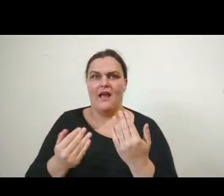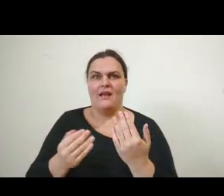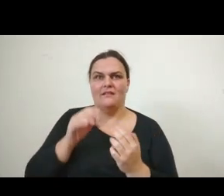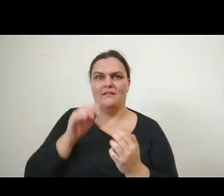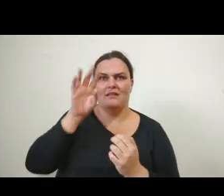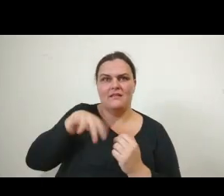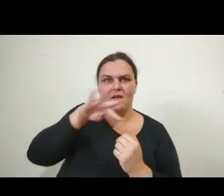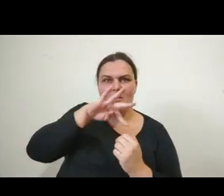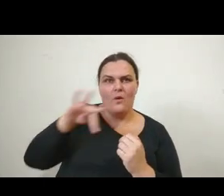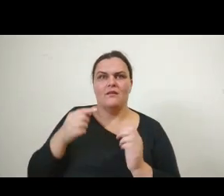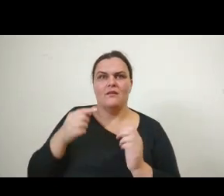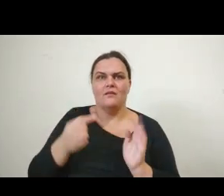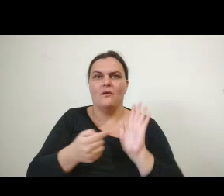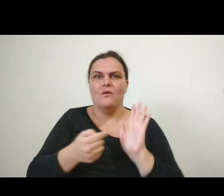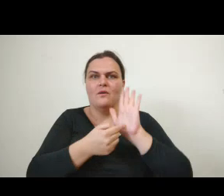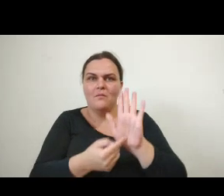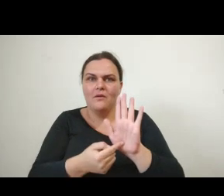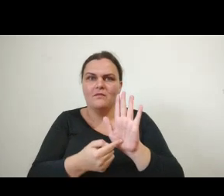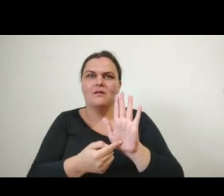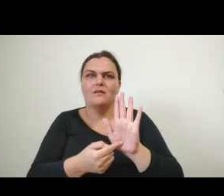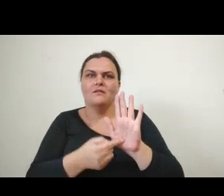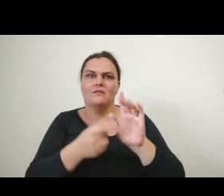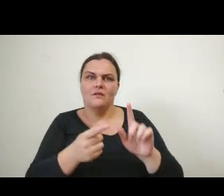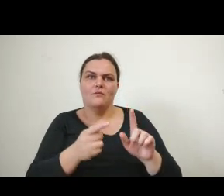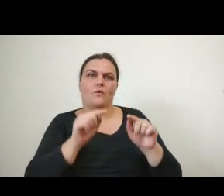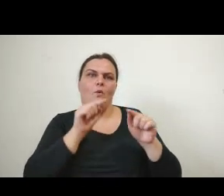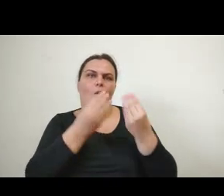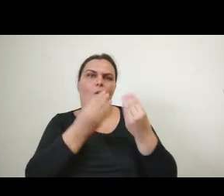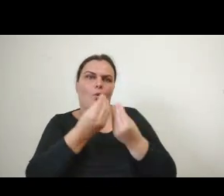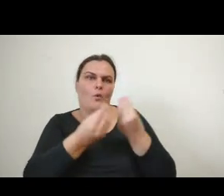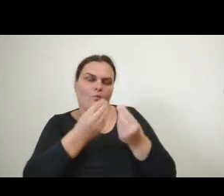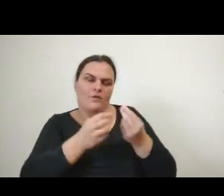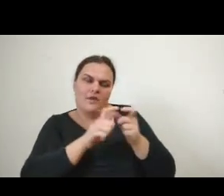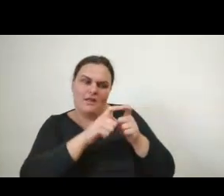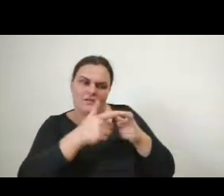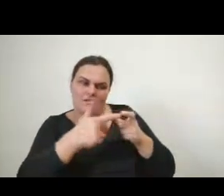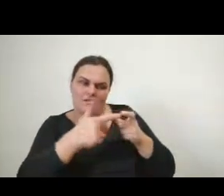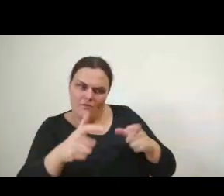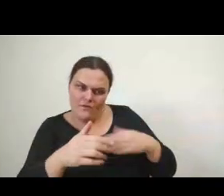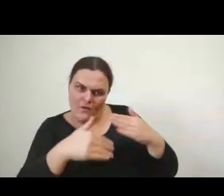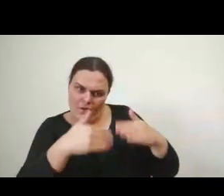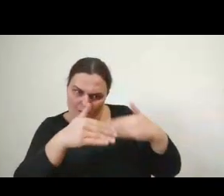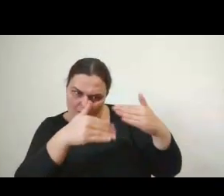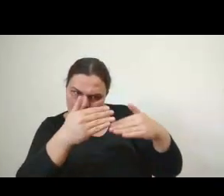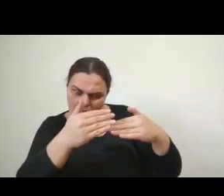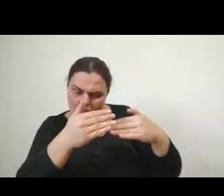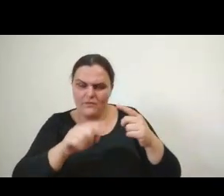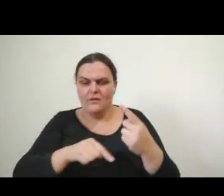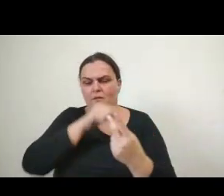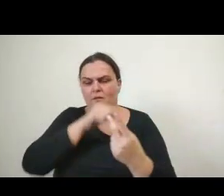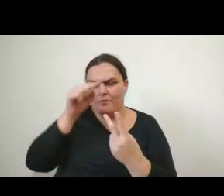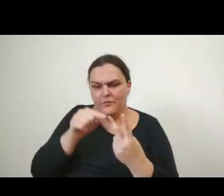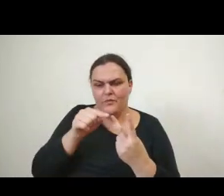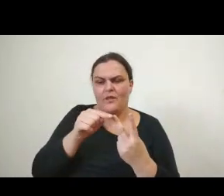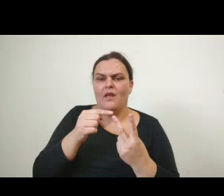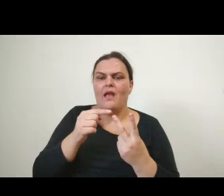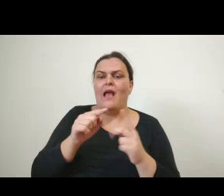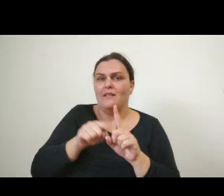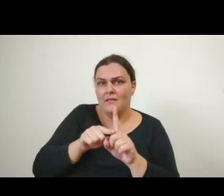capacidade inata de crescimento e a razão finita de crescimento, que são maiores a 30 graus do que